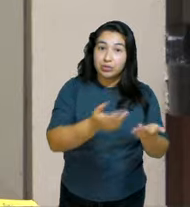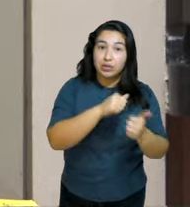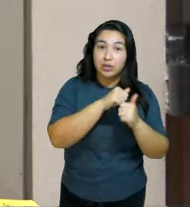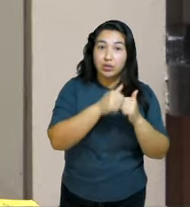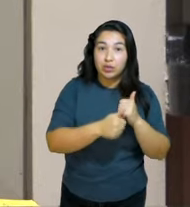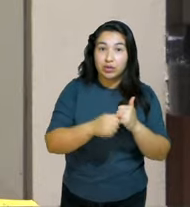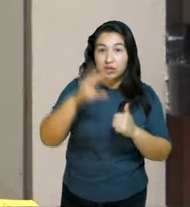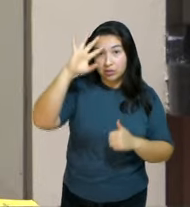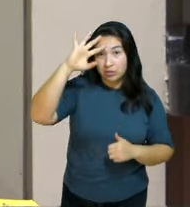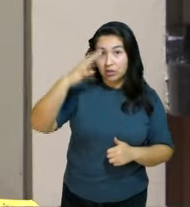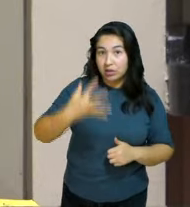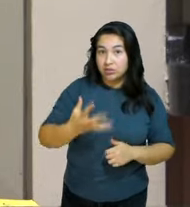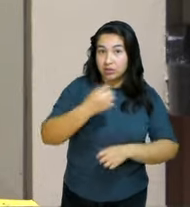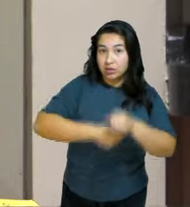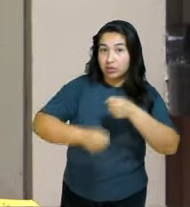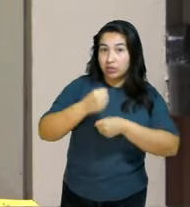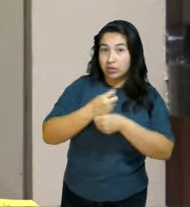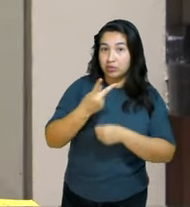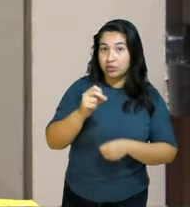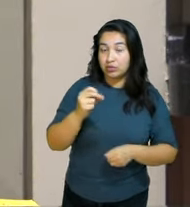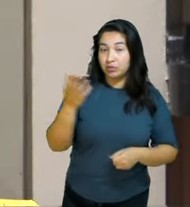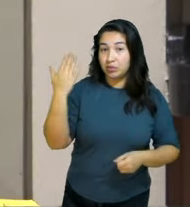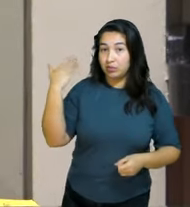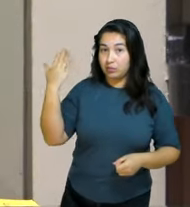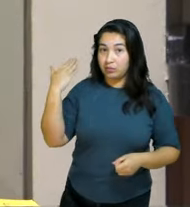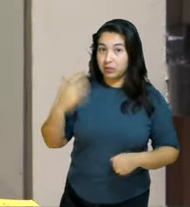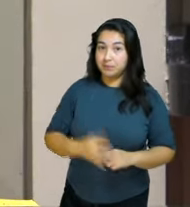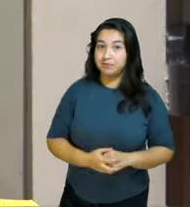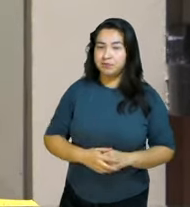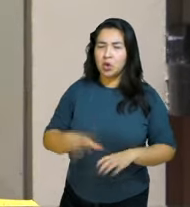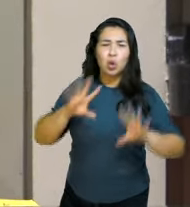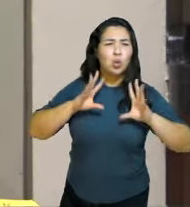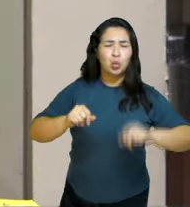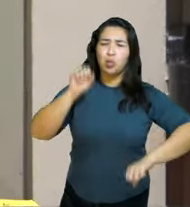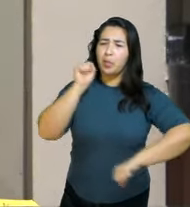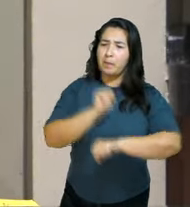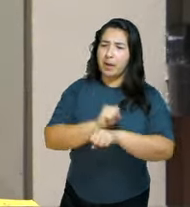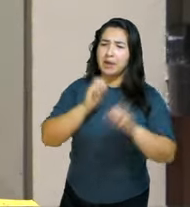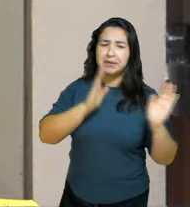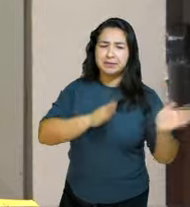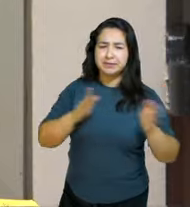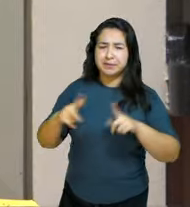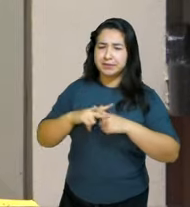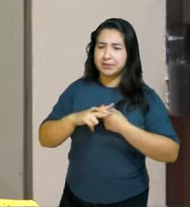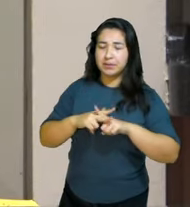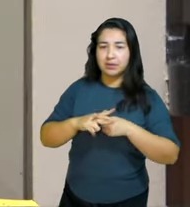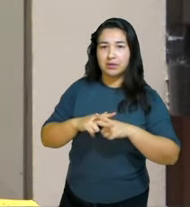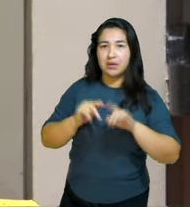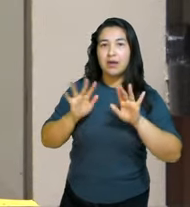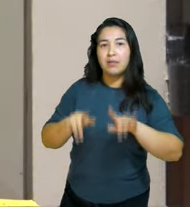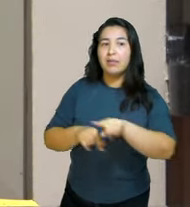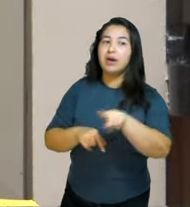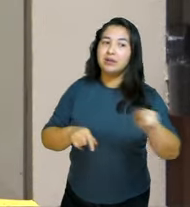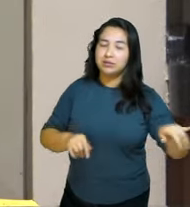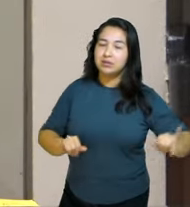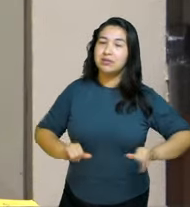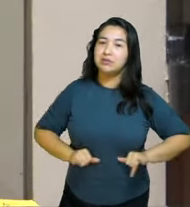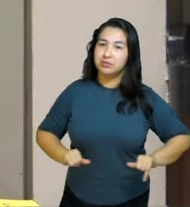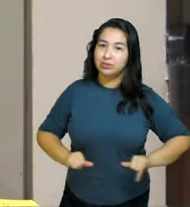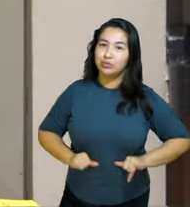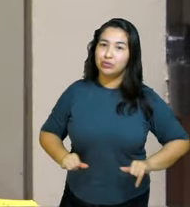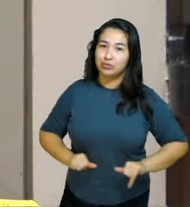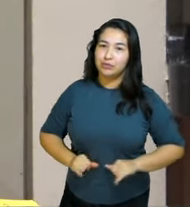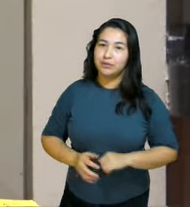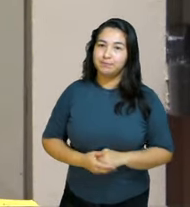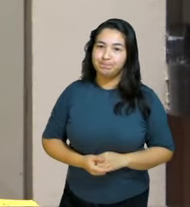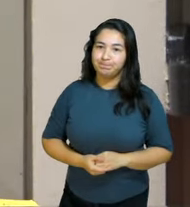anterior. Então, vamos parar tudo e vamos regularizar isso aqui. Alguém vai sofrer a consequência disso, que são os